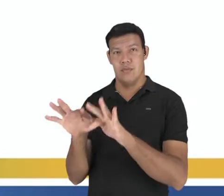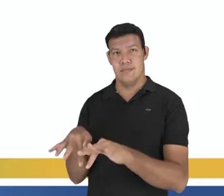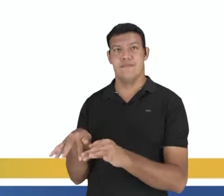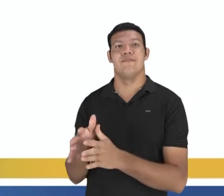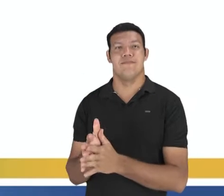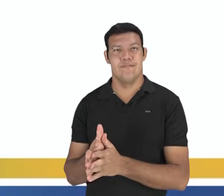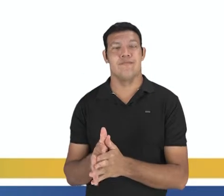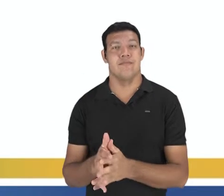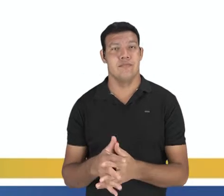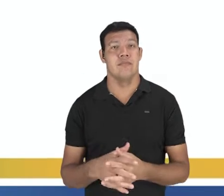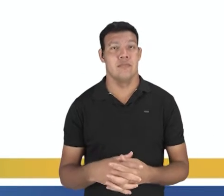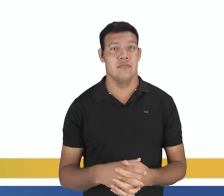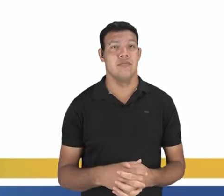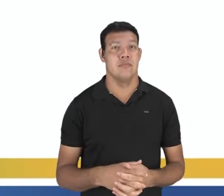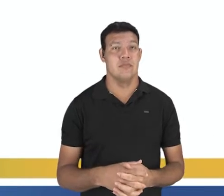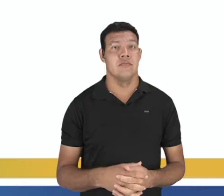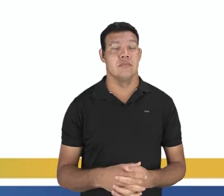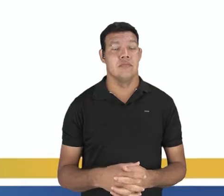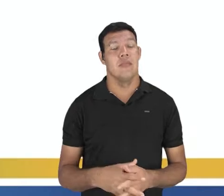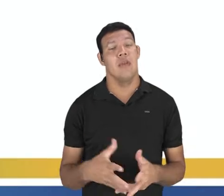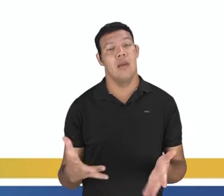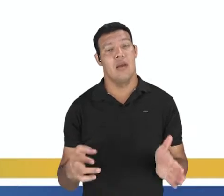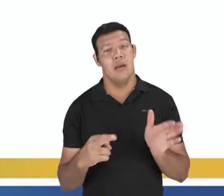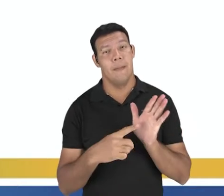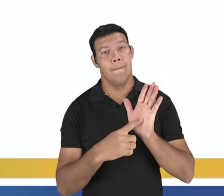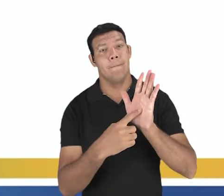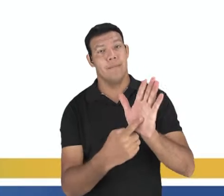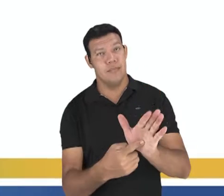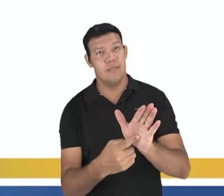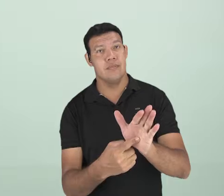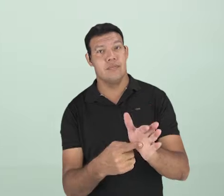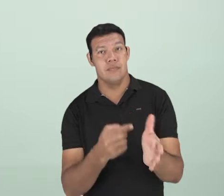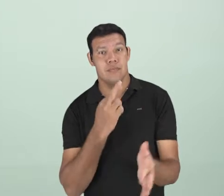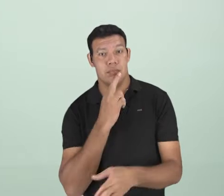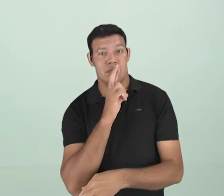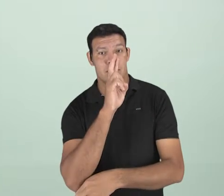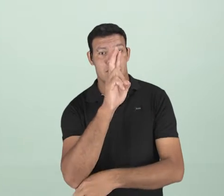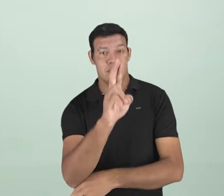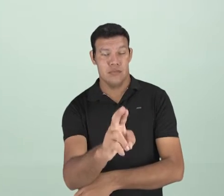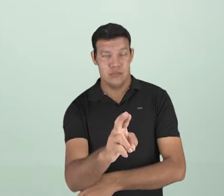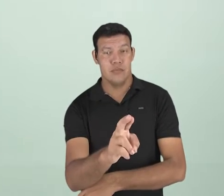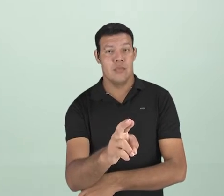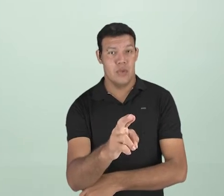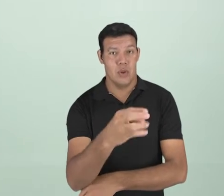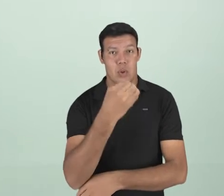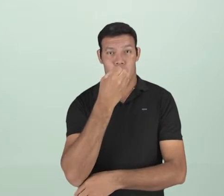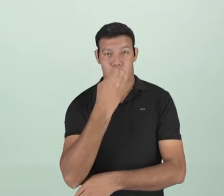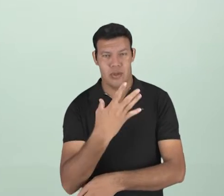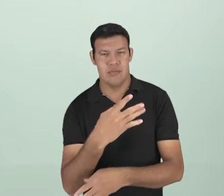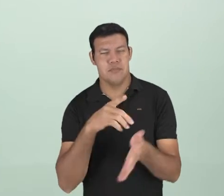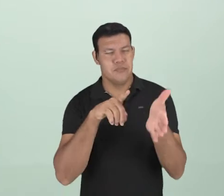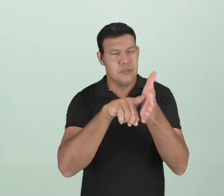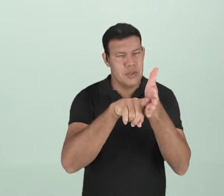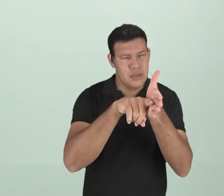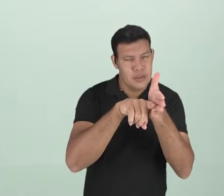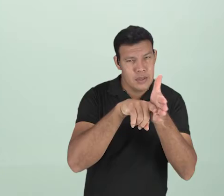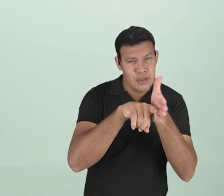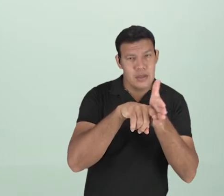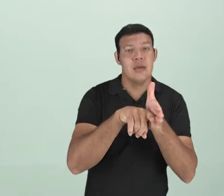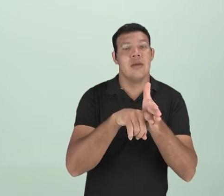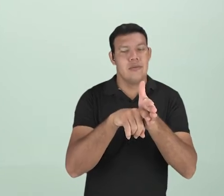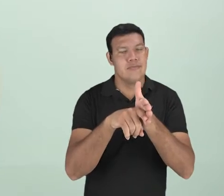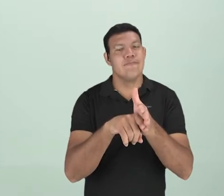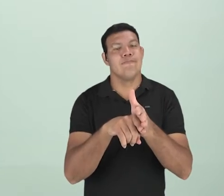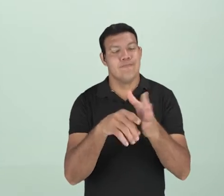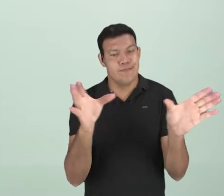a exposição dos resultados obtidos. Vale lembrar que quando nós falamos de pesquisa, nós estamos falando de